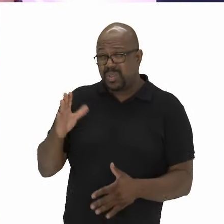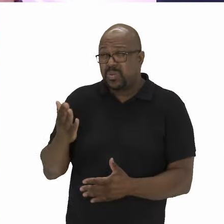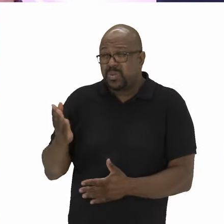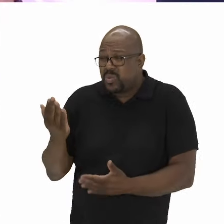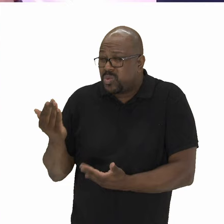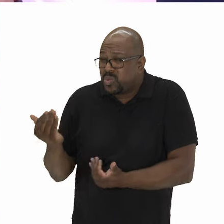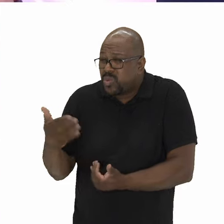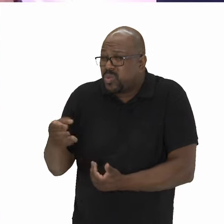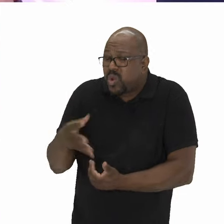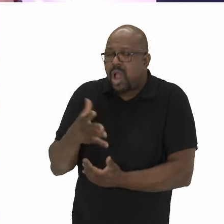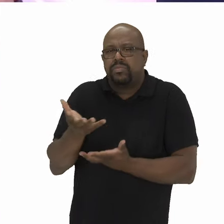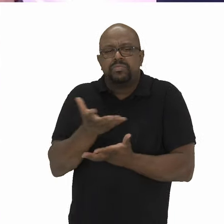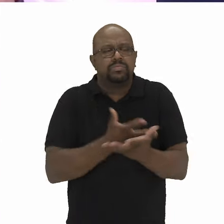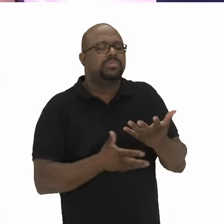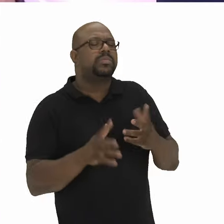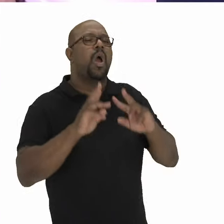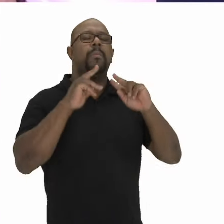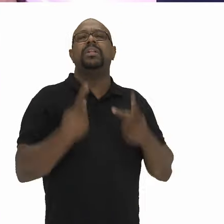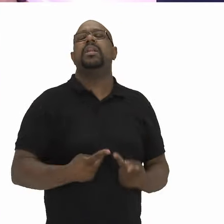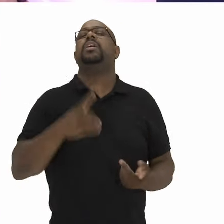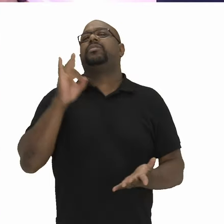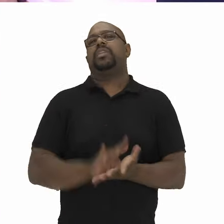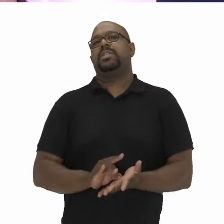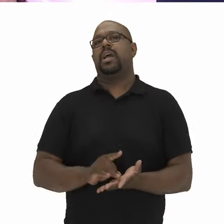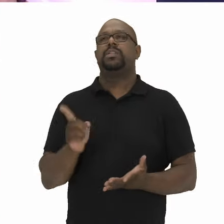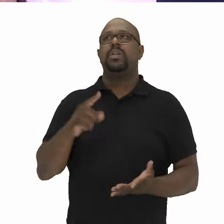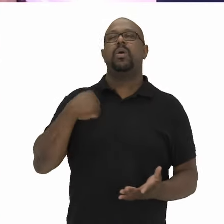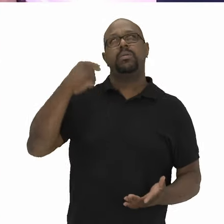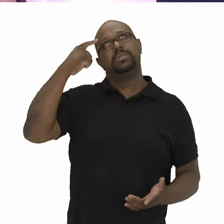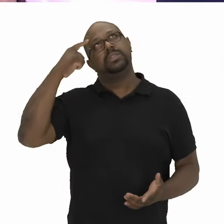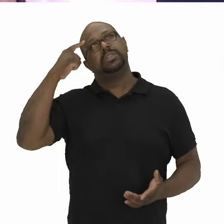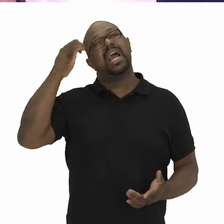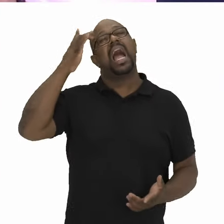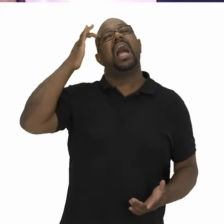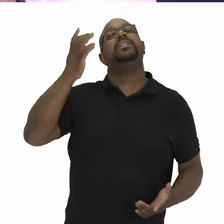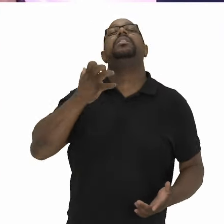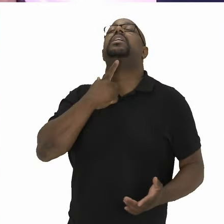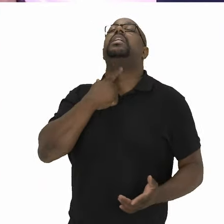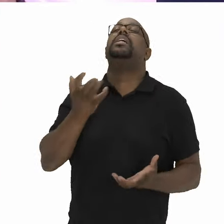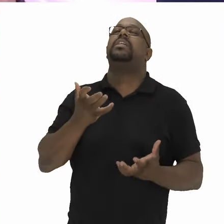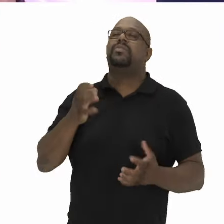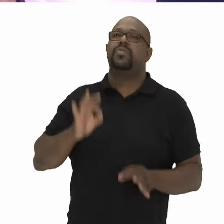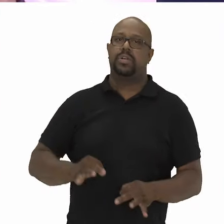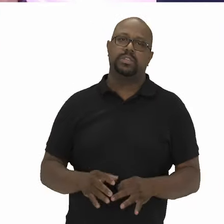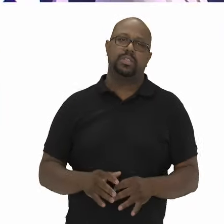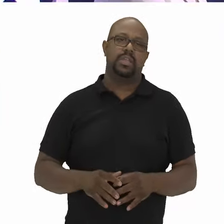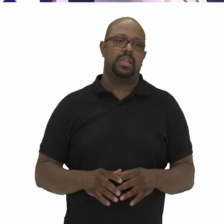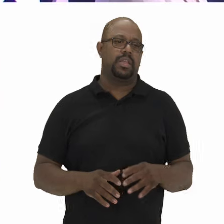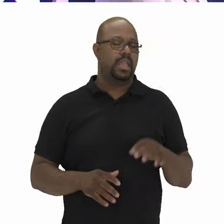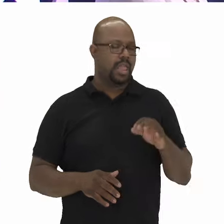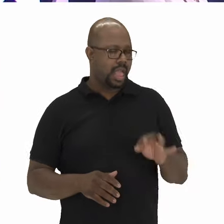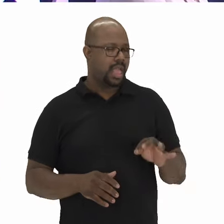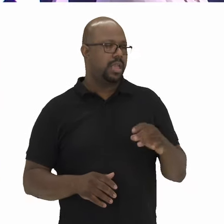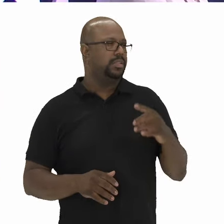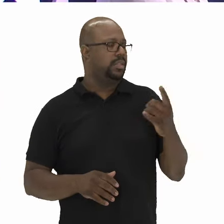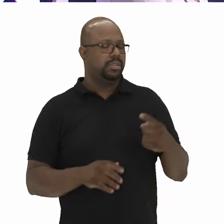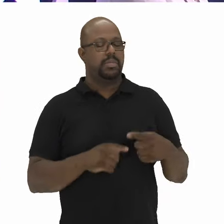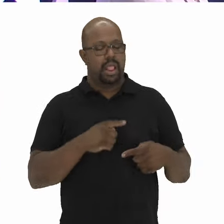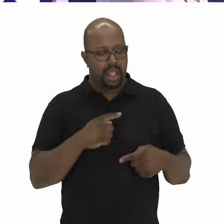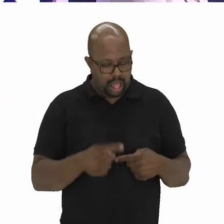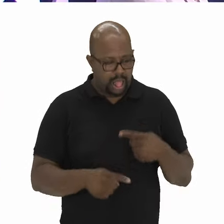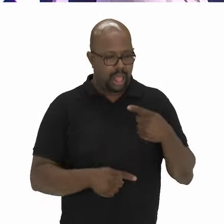desde cedo convivam com a humanidade como ela é e não como nós gostaríamos que fosse é é a